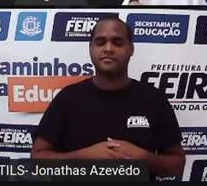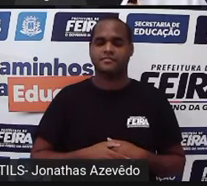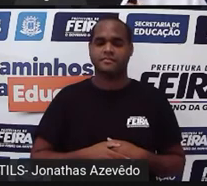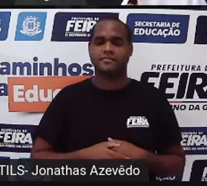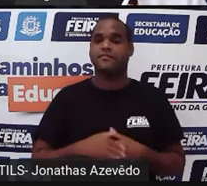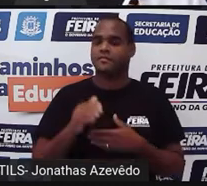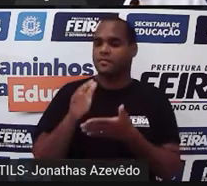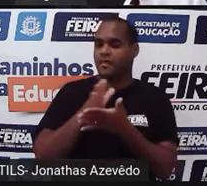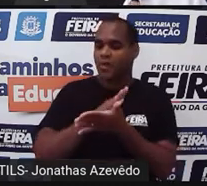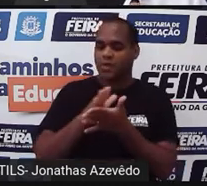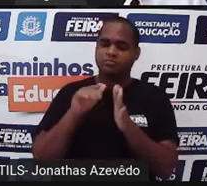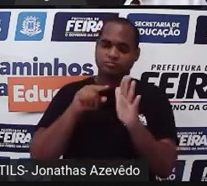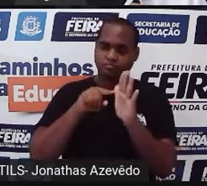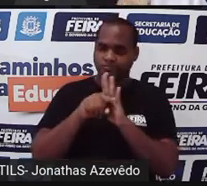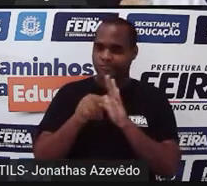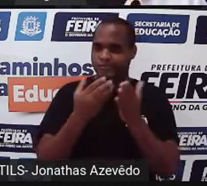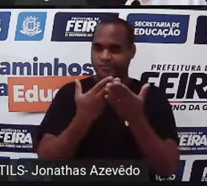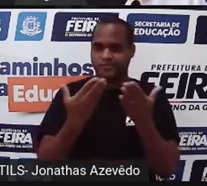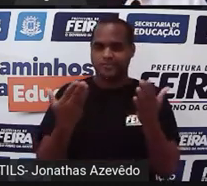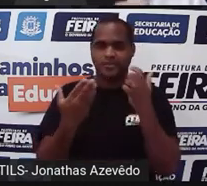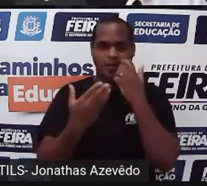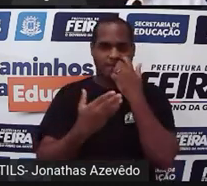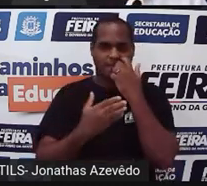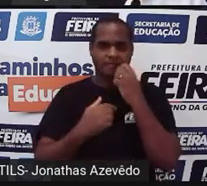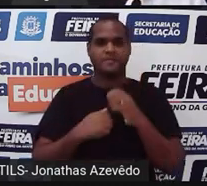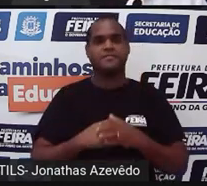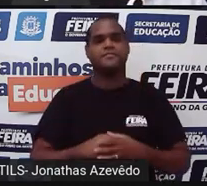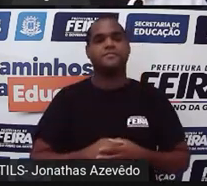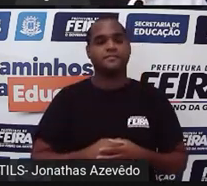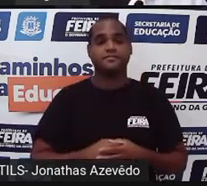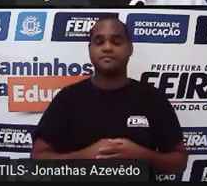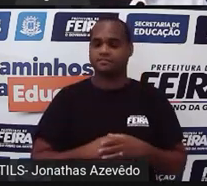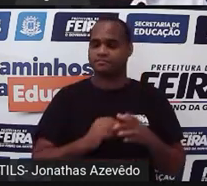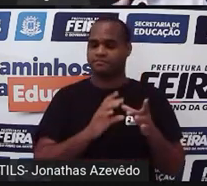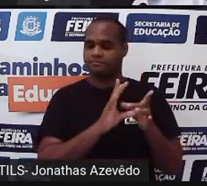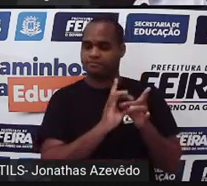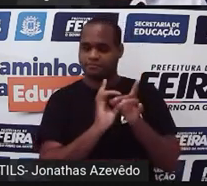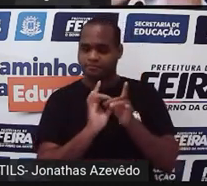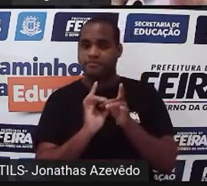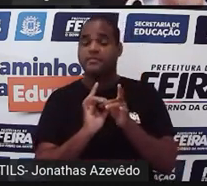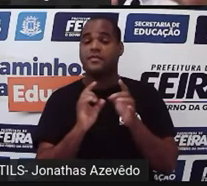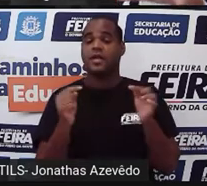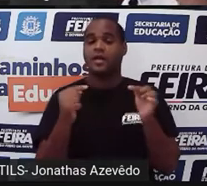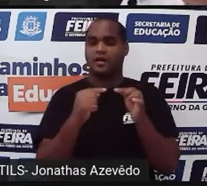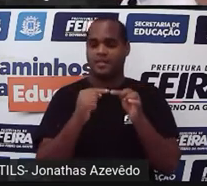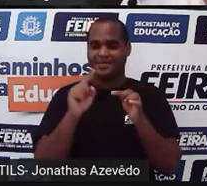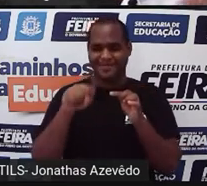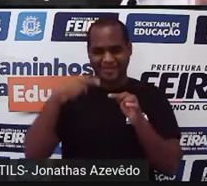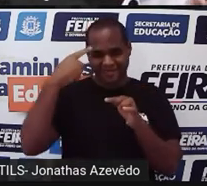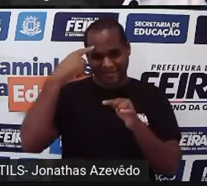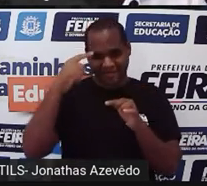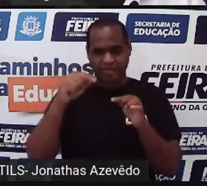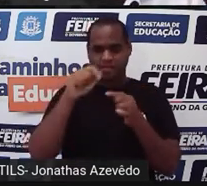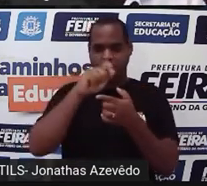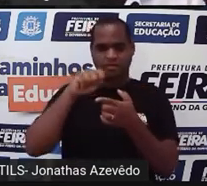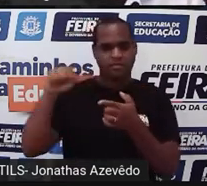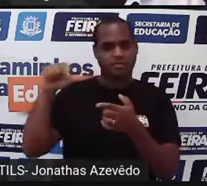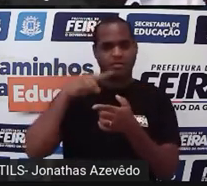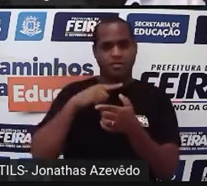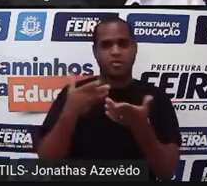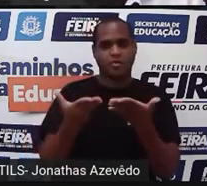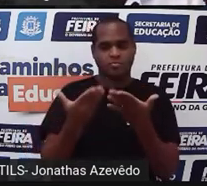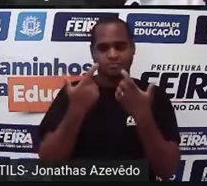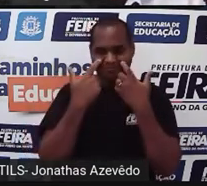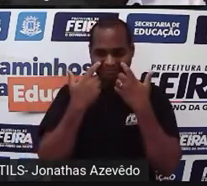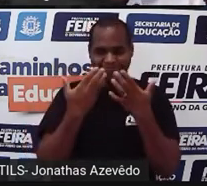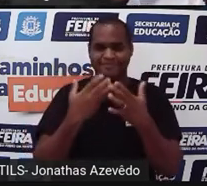Eu tenho algumas perguntas para te fazer em relação a esse monte de anotações que a gente acabou de